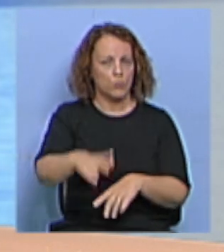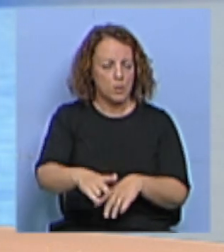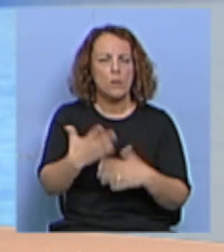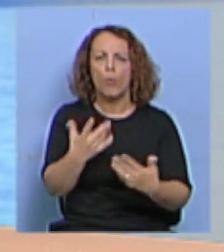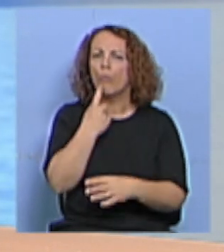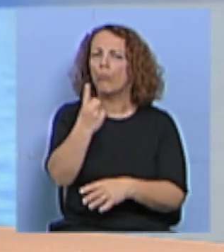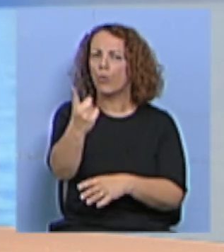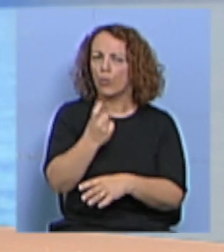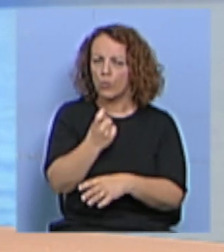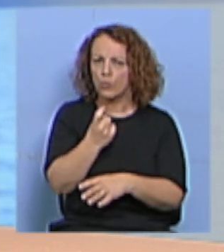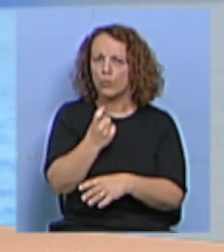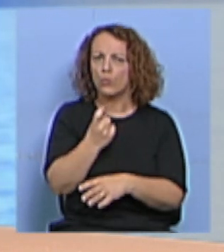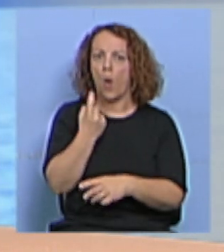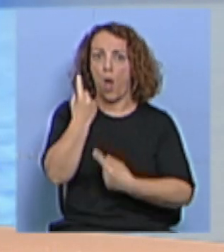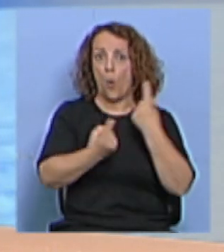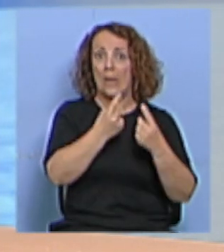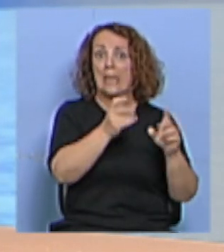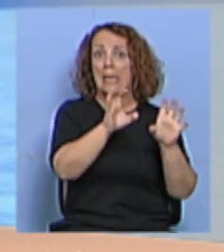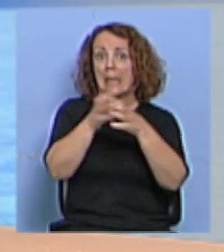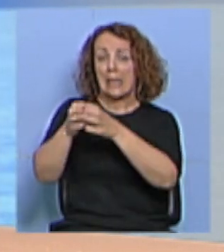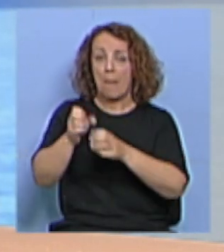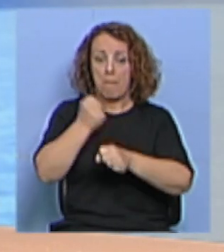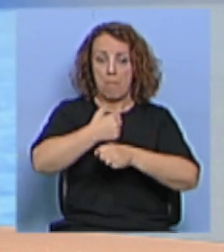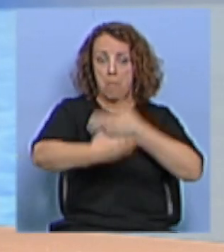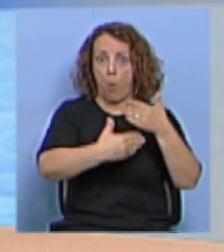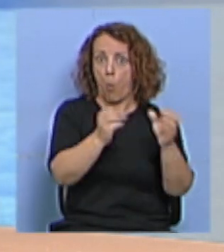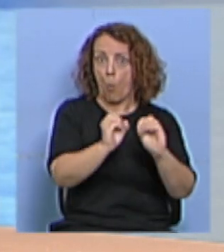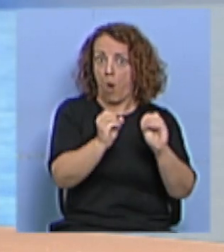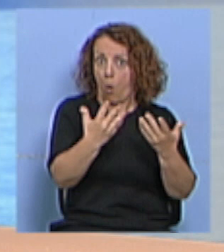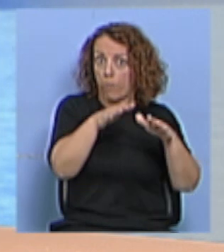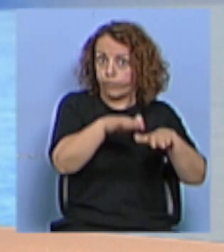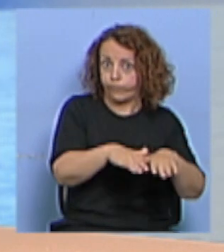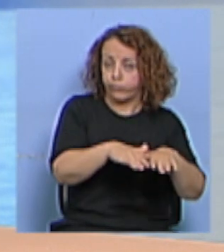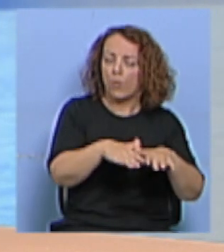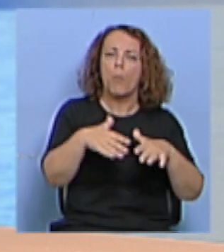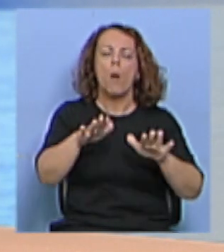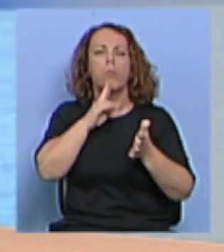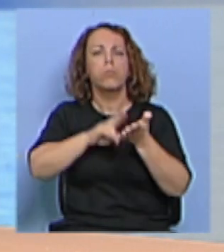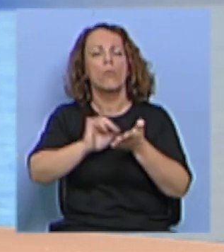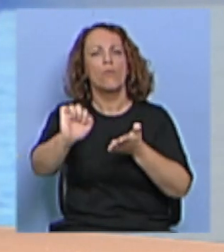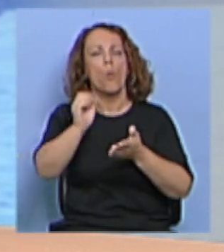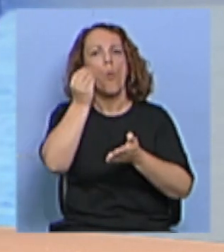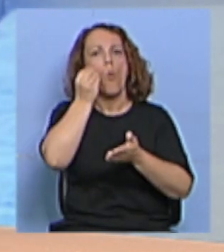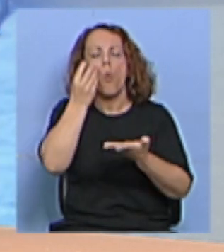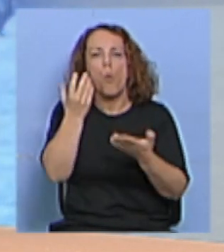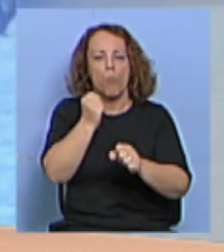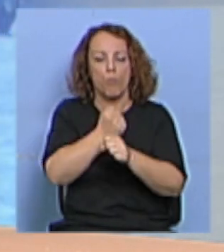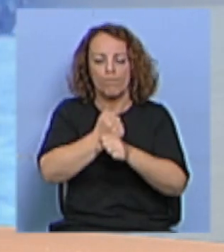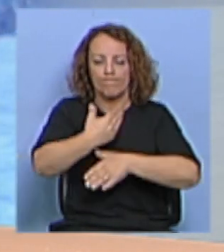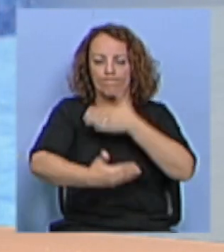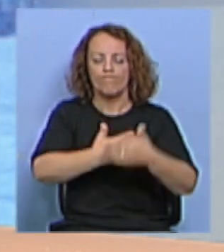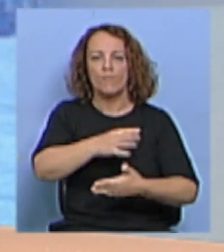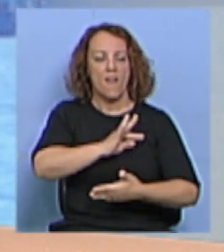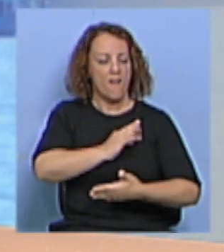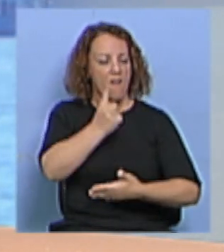algumas equipas que não estão ativas nos locais. Como é que é, neste momento, a ação da FEC e a ligação que estão a